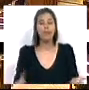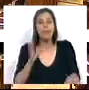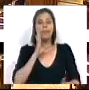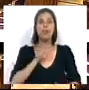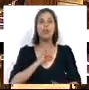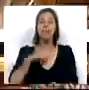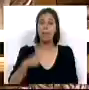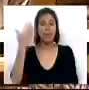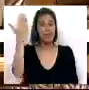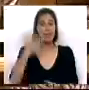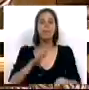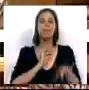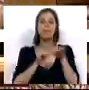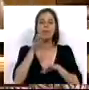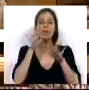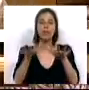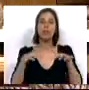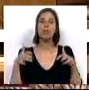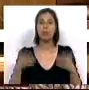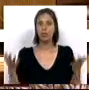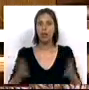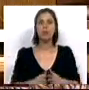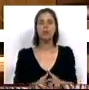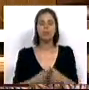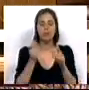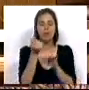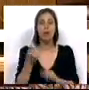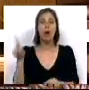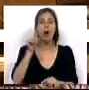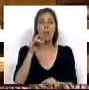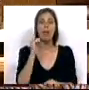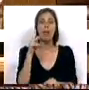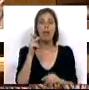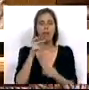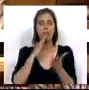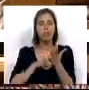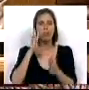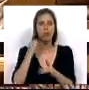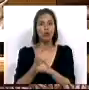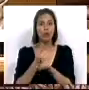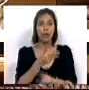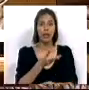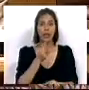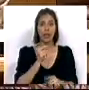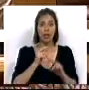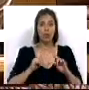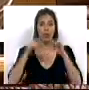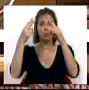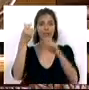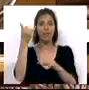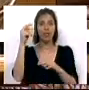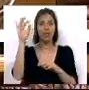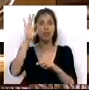Senhora Presidente, senhoras e senhores deputados, o aumento do IVA na restauração de 13%